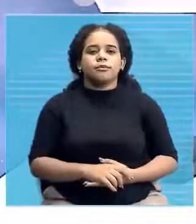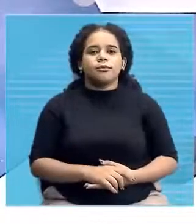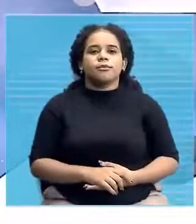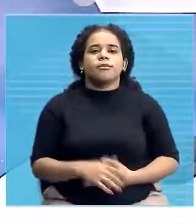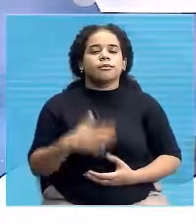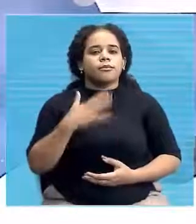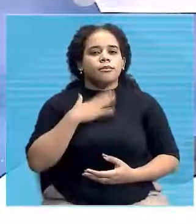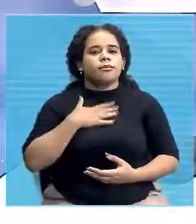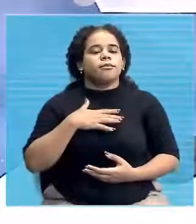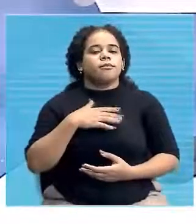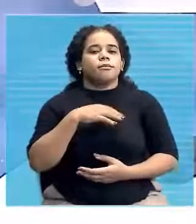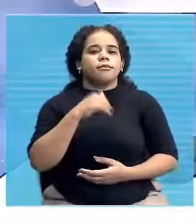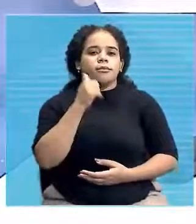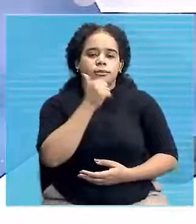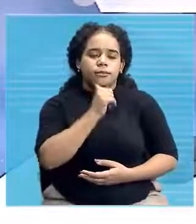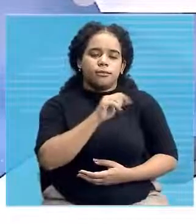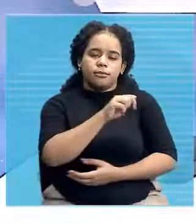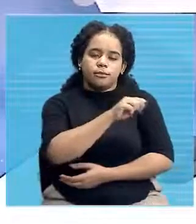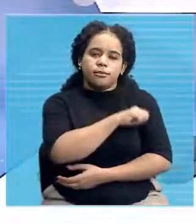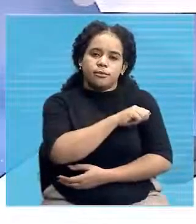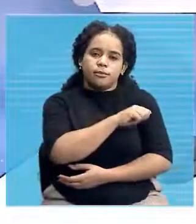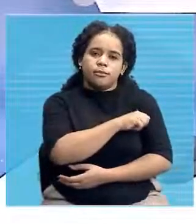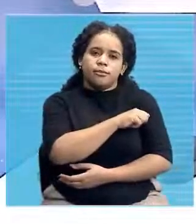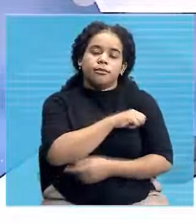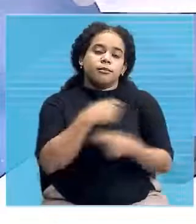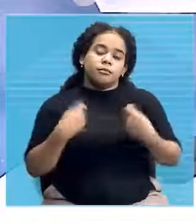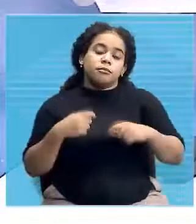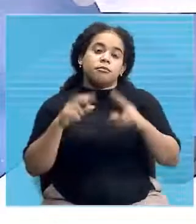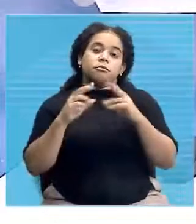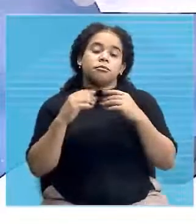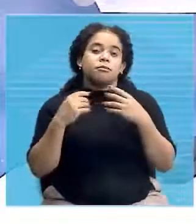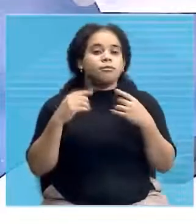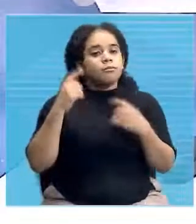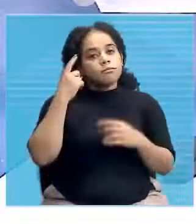então, minha filha, leve a sério.